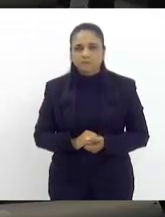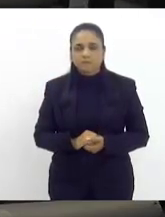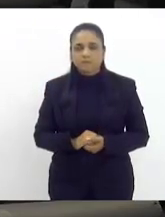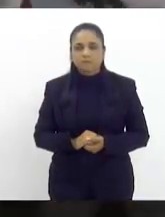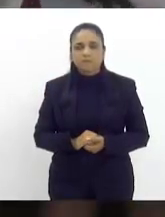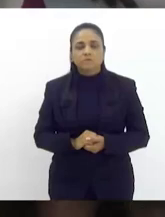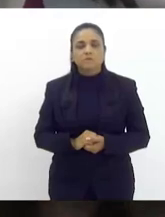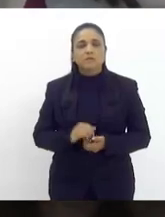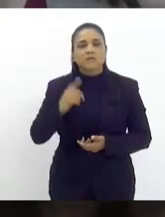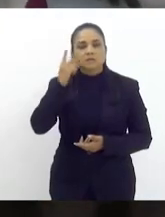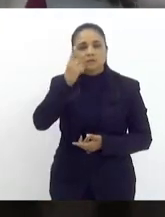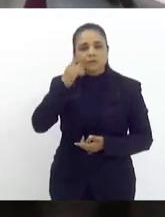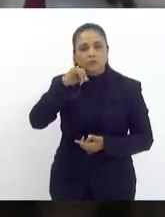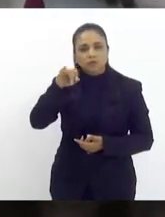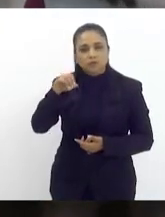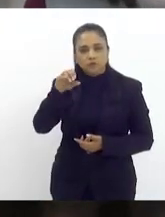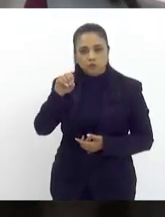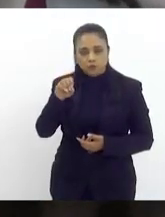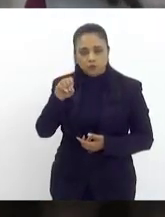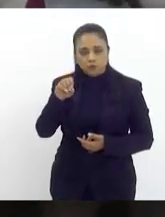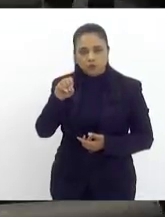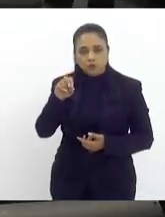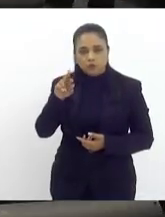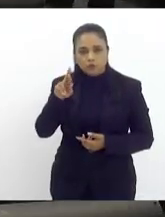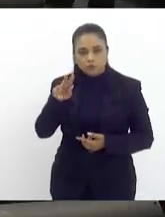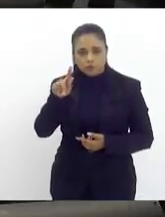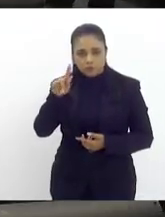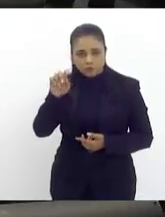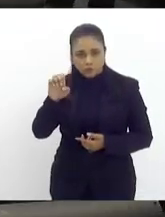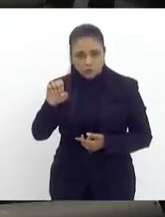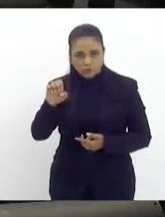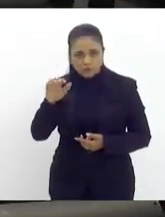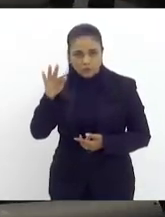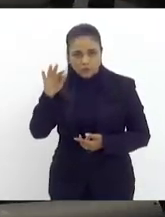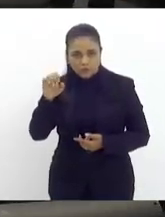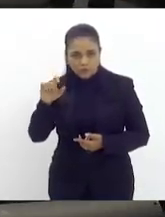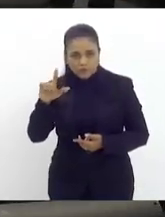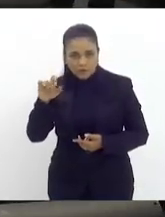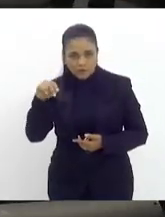Deputado Jorge Felipe Neto retira a sua emenda.